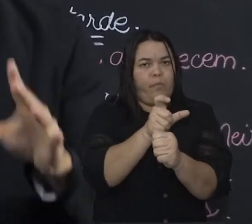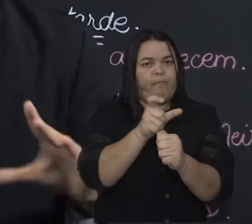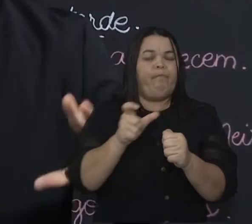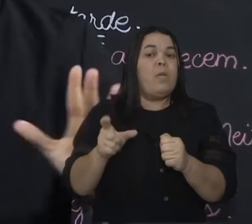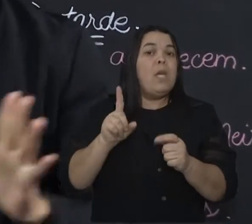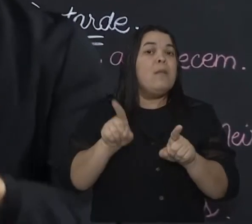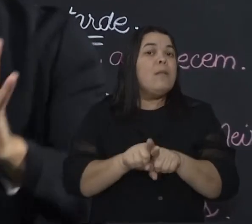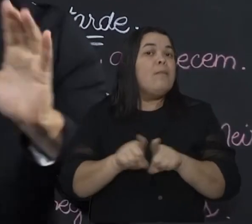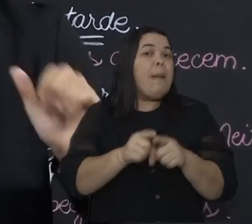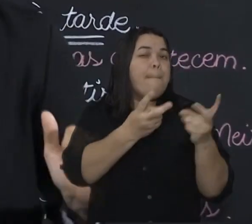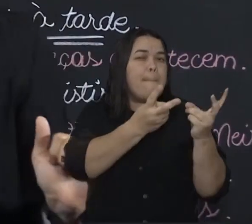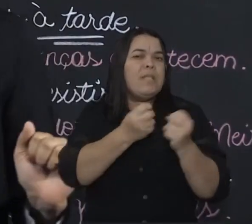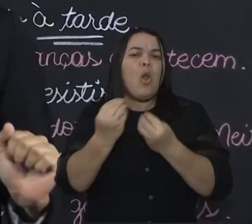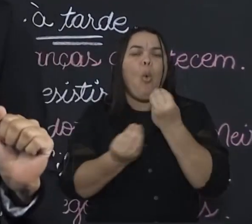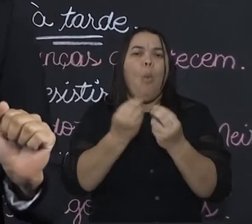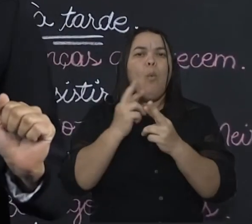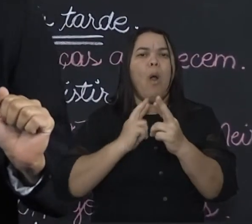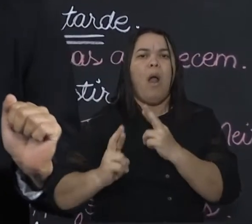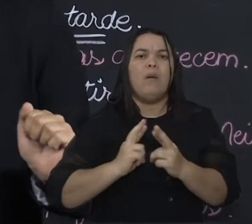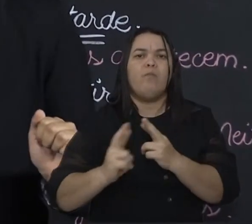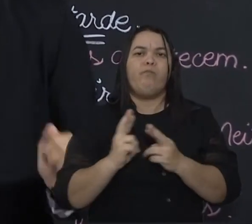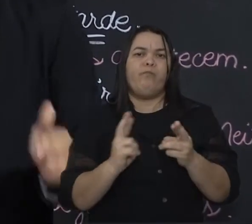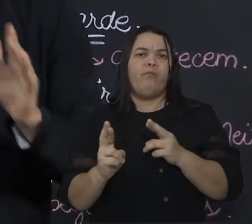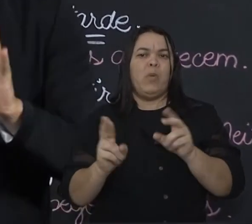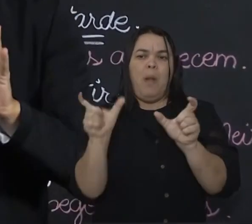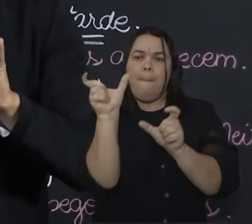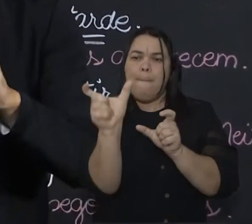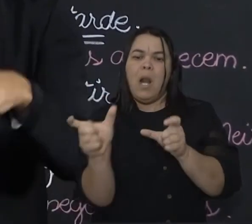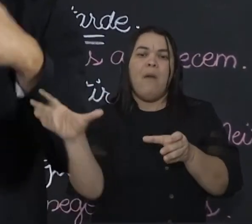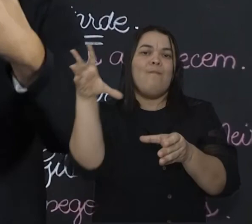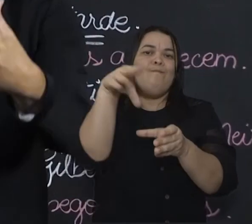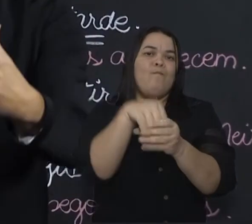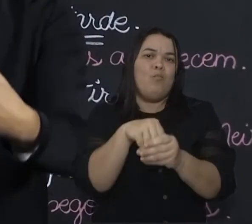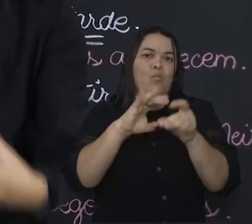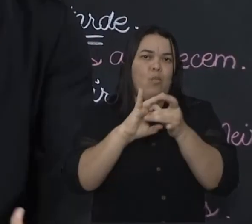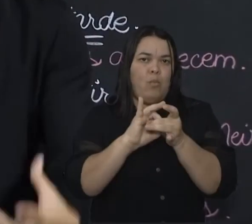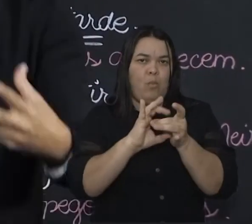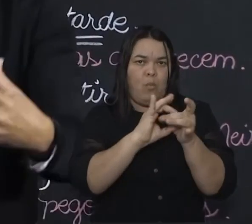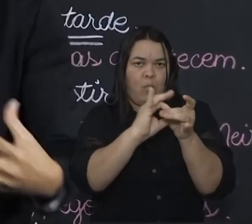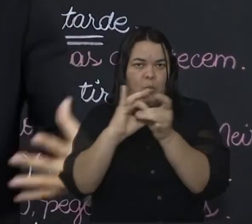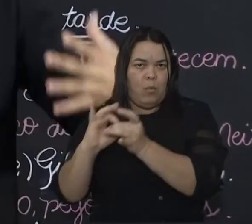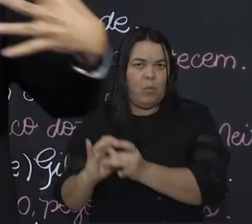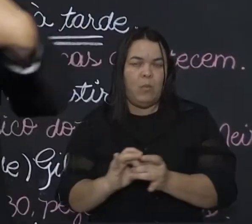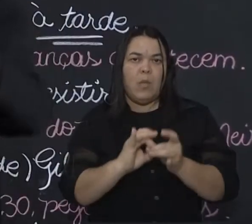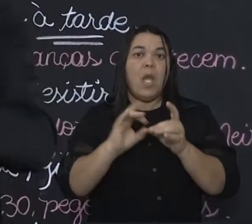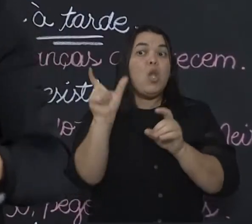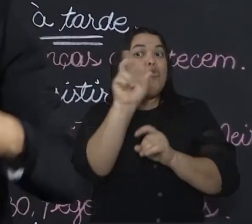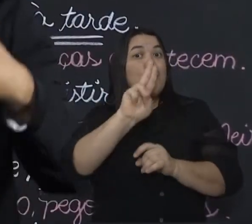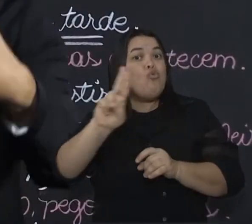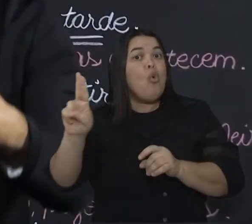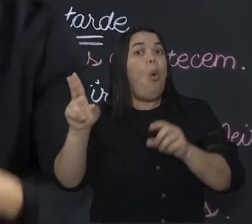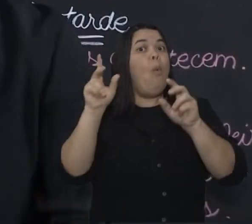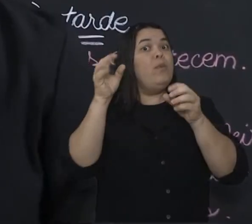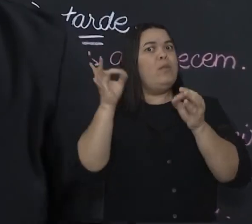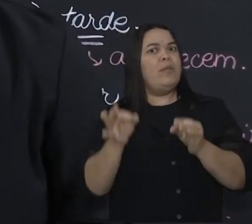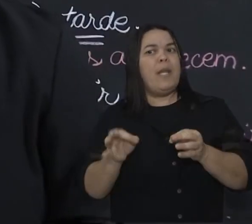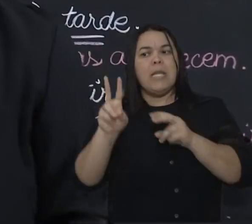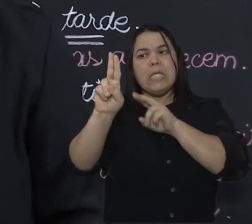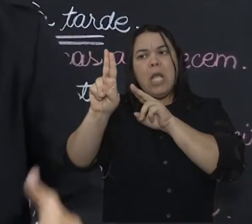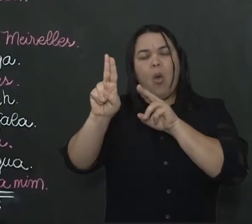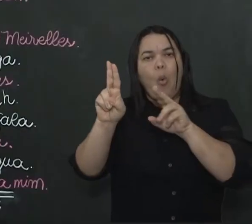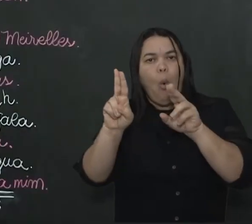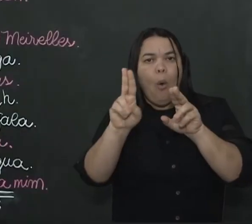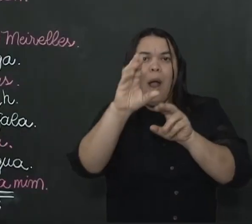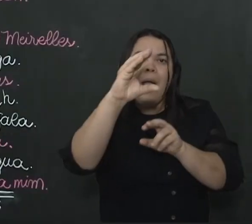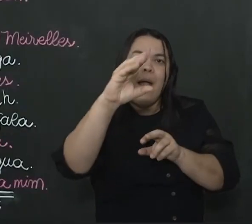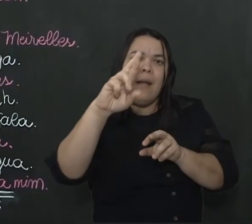também como relacionar essas palavras dentro de um contexto, ok? Lembrando também os nomes corretos. Crase é a fusão, é o encontro dessas duas